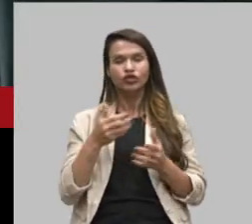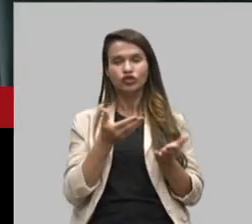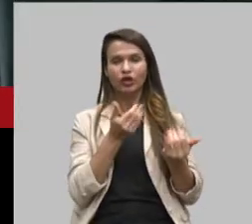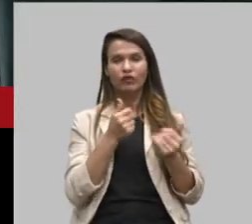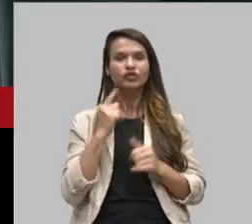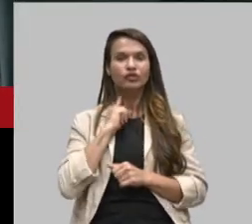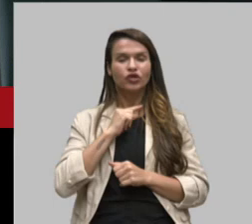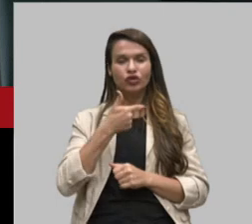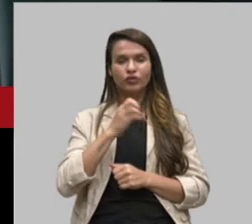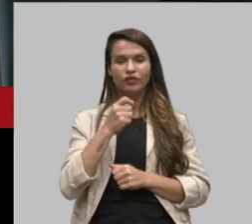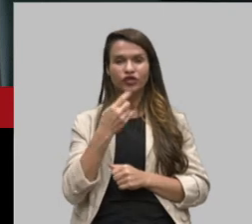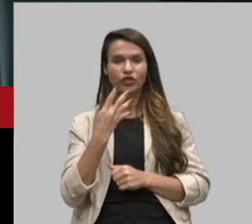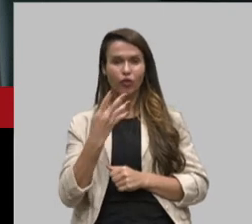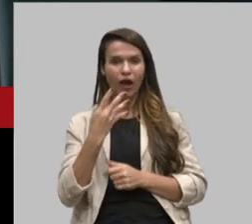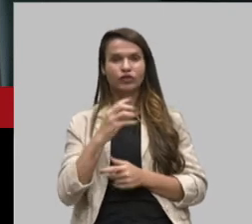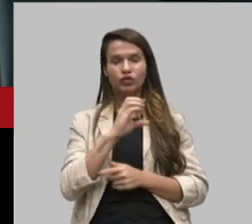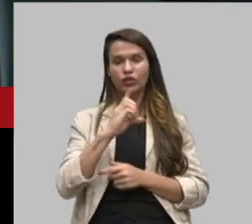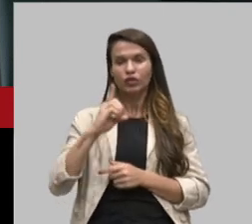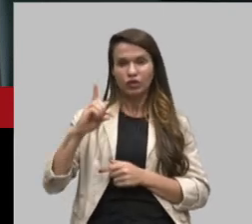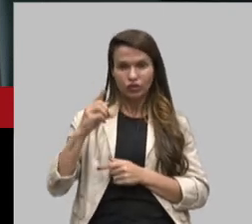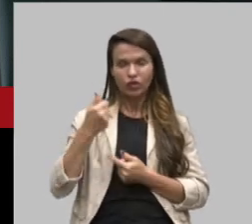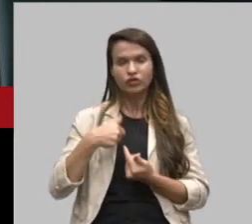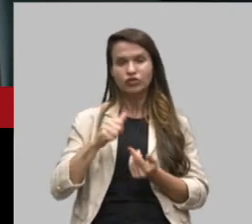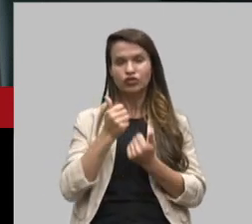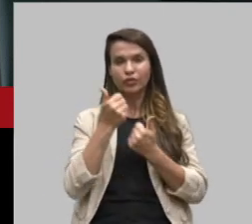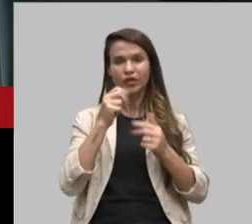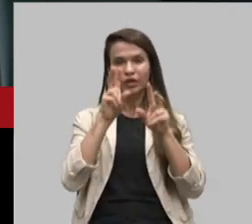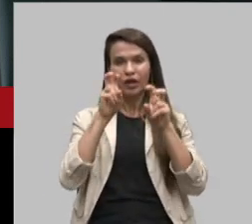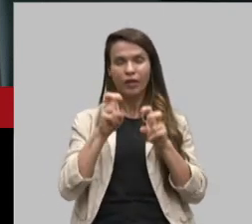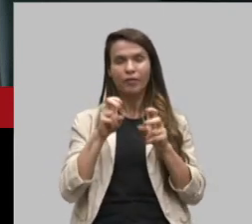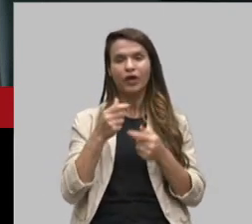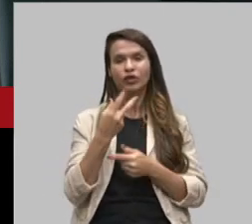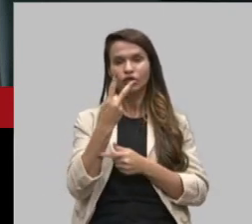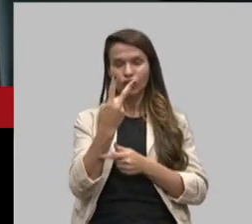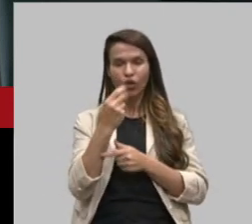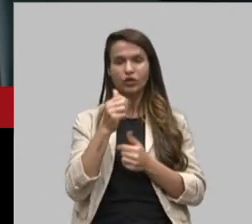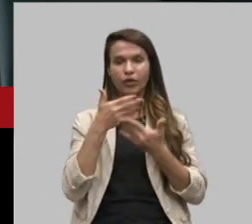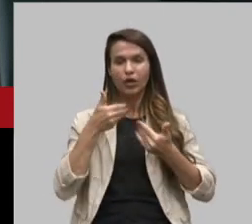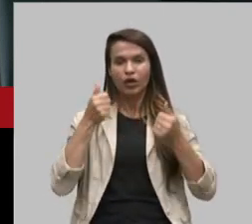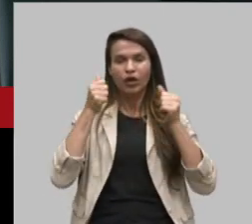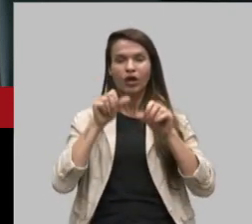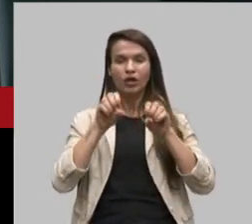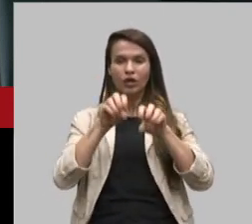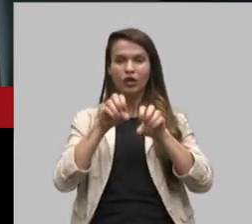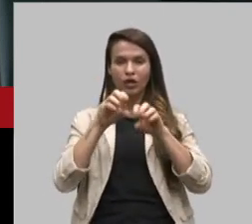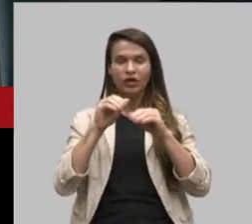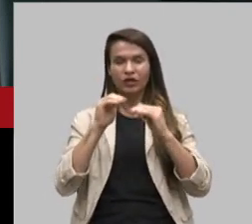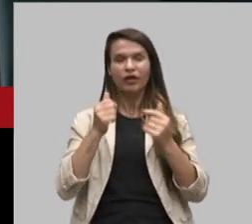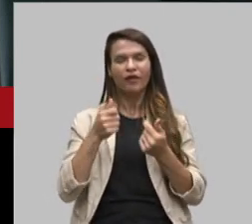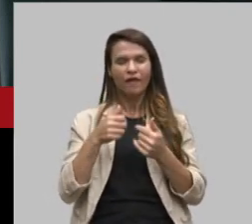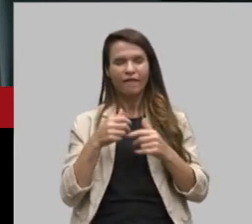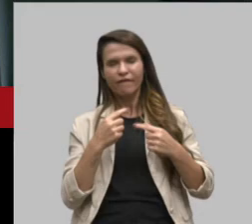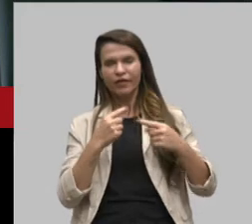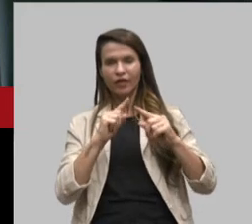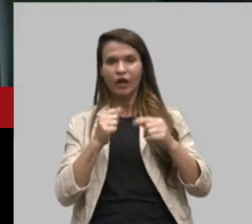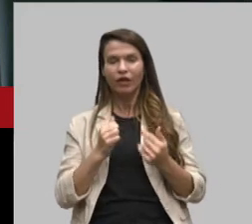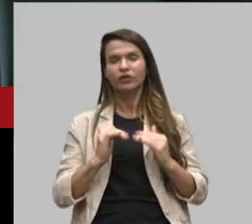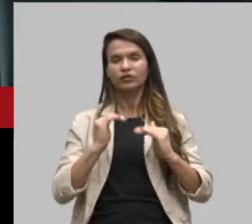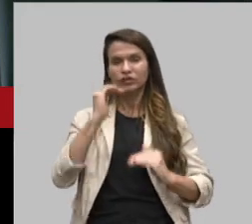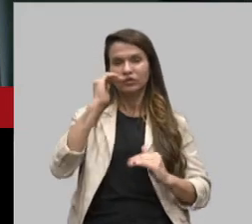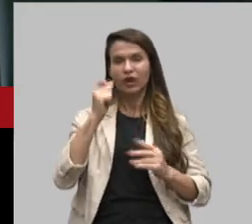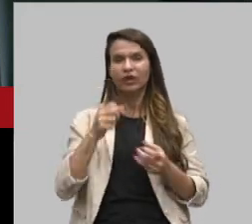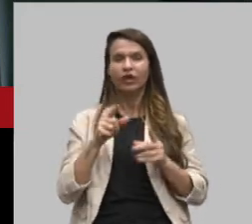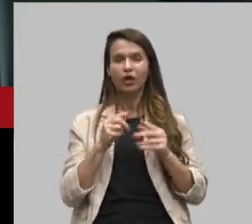coordenadores do subtema dois melhoria da aprendizagem e enfrentamento das desigualdades educacionais jeisiane Alves dos Reis e Sofia